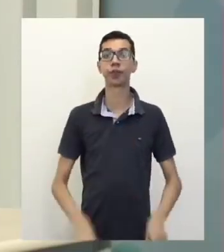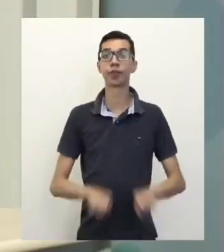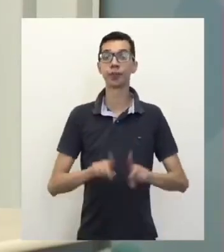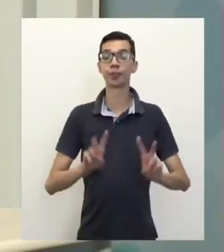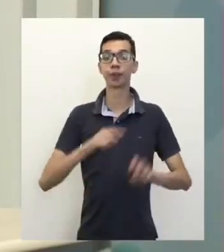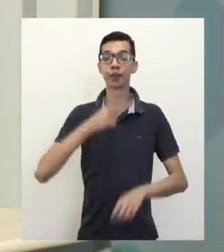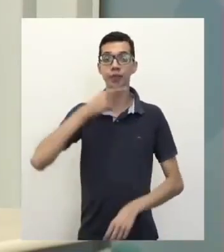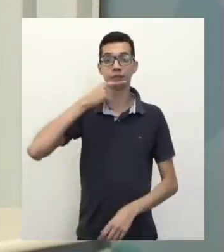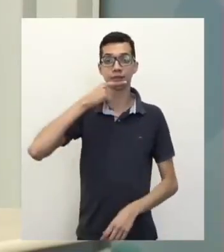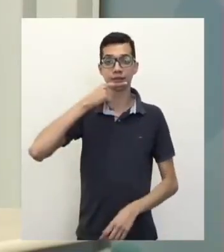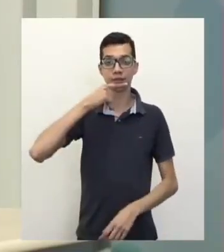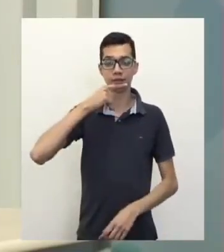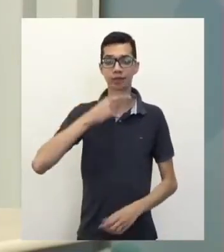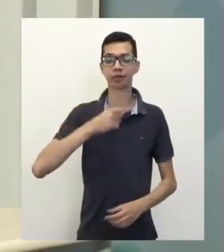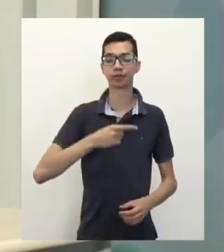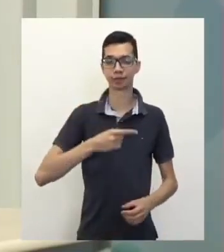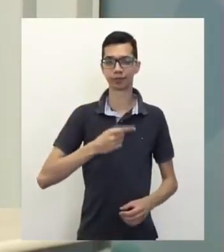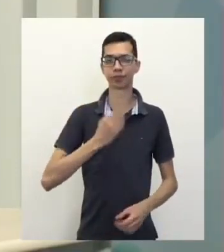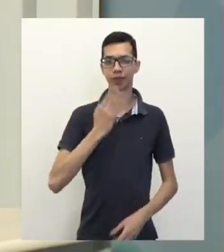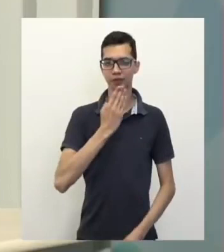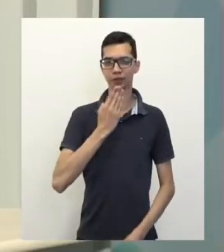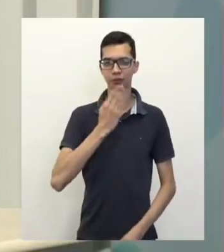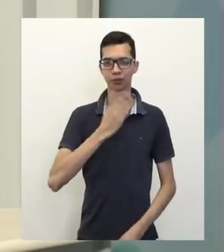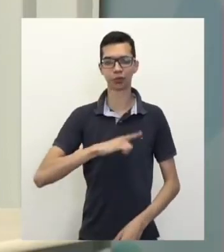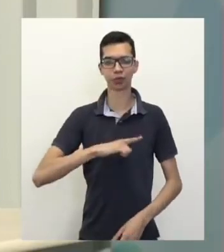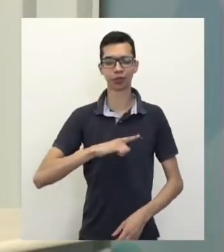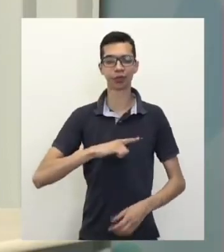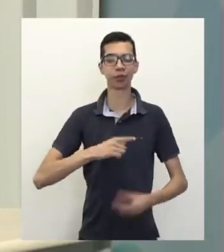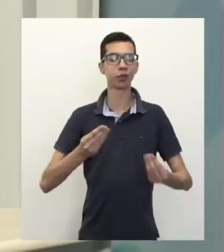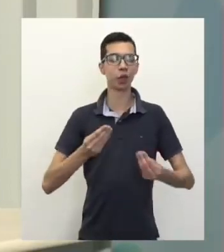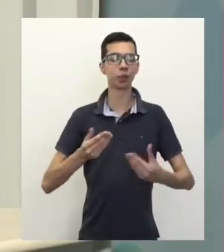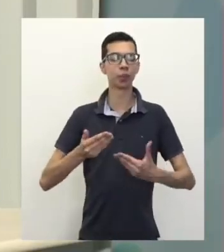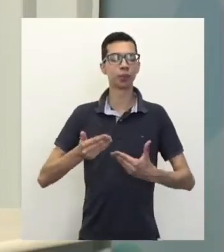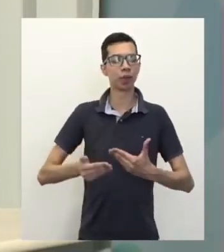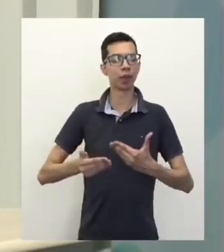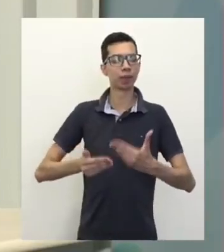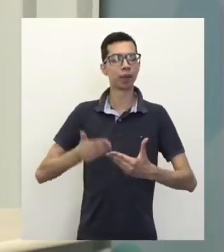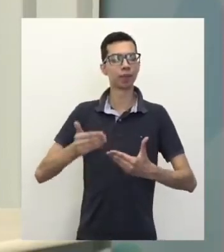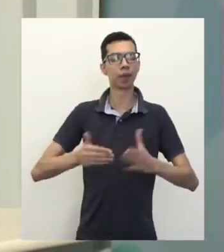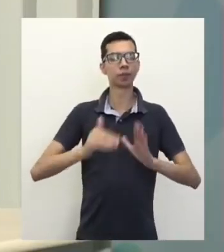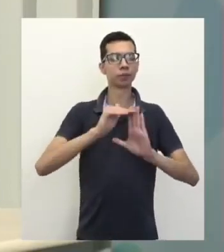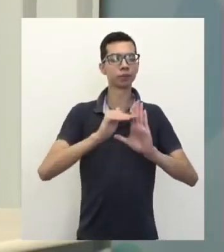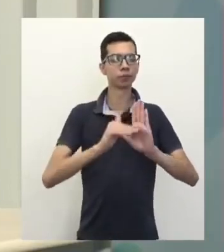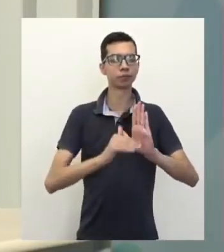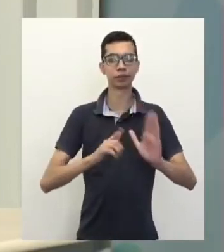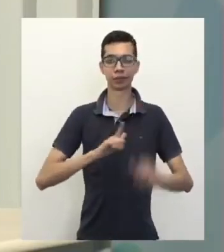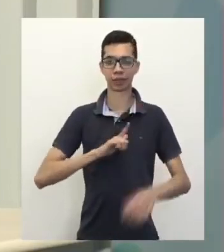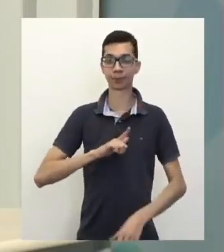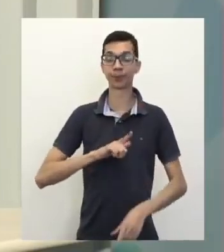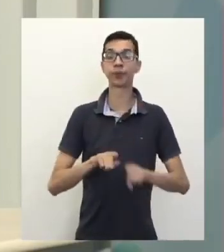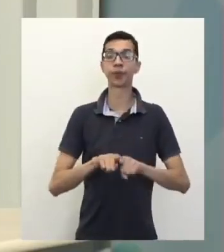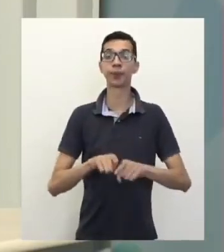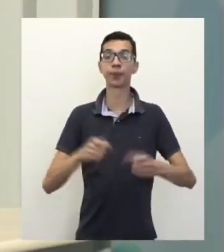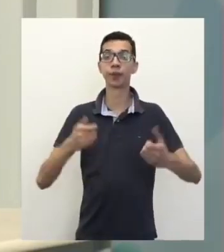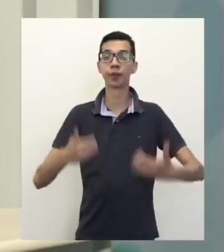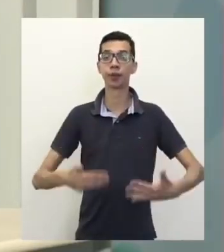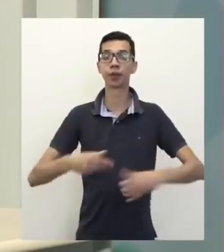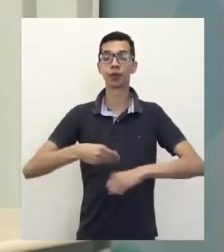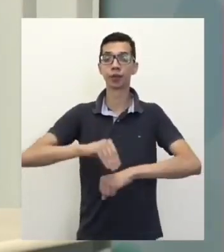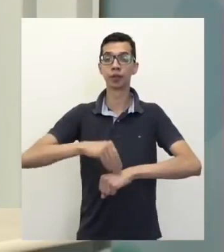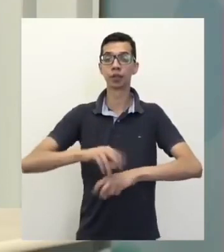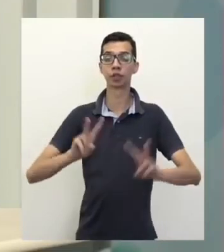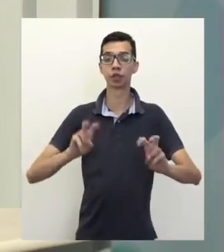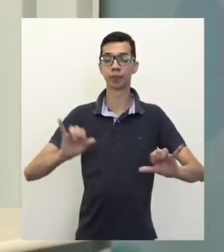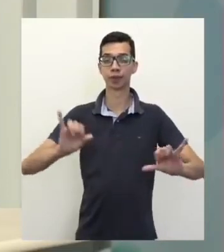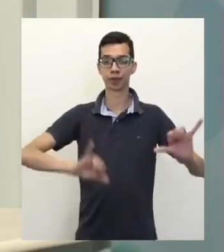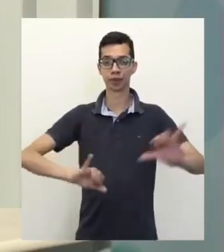que é a questão da produção da cana-de-açúcar e o seu processamento. E também a gente trouxe aqui a questão da indústria